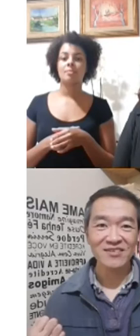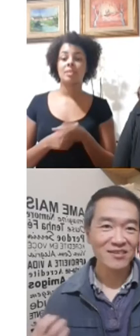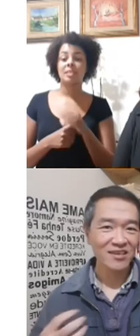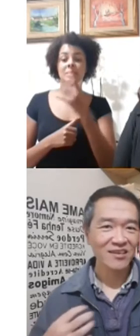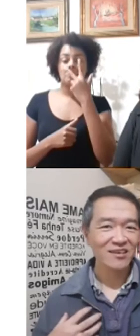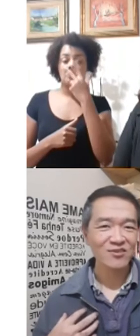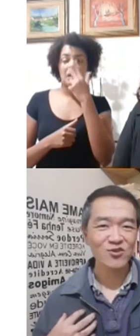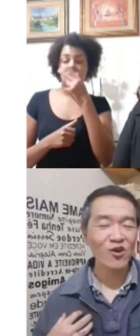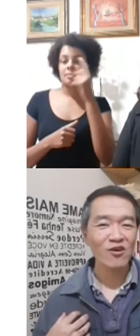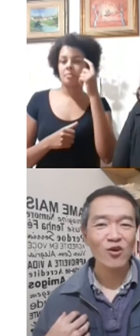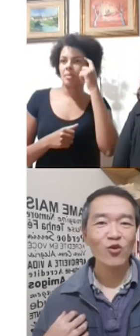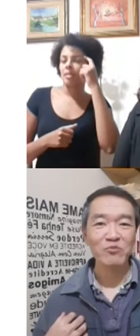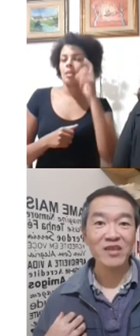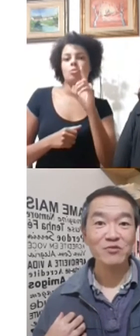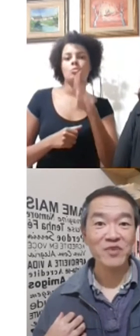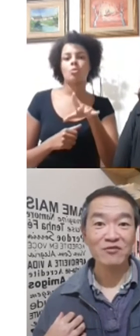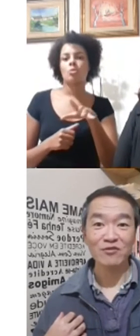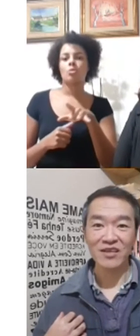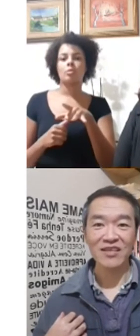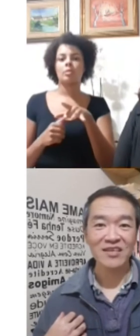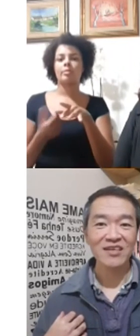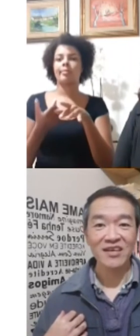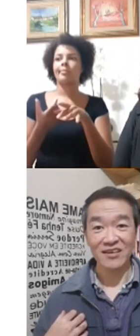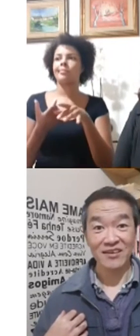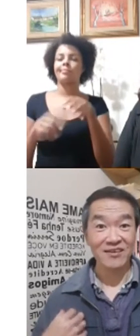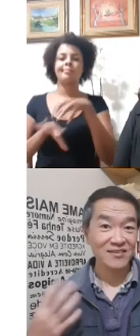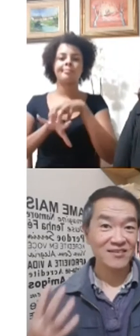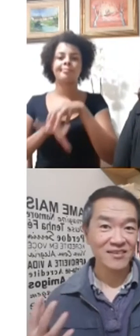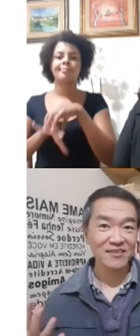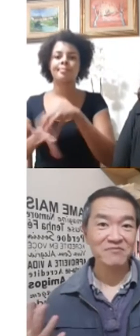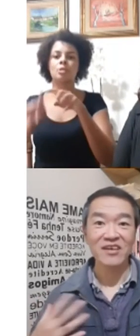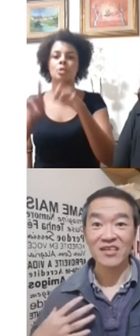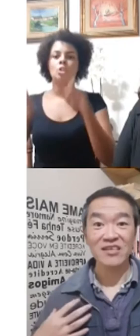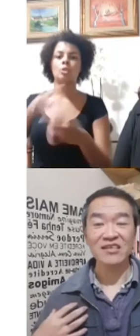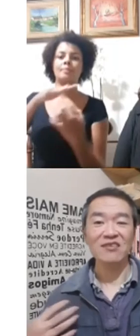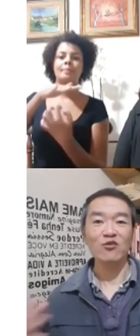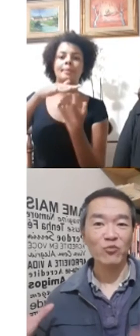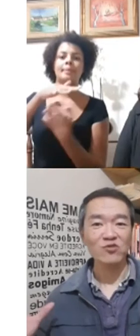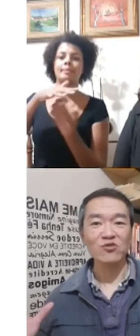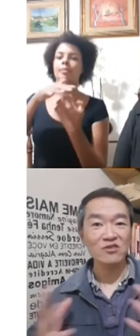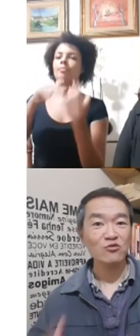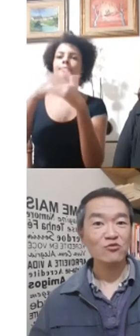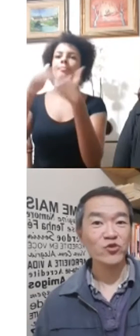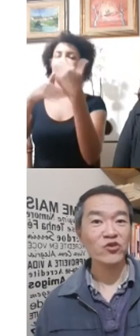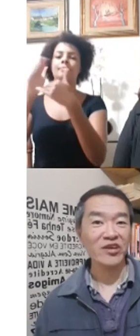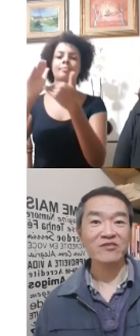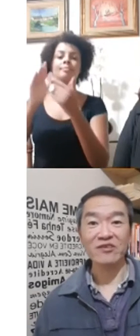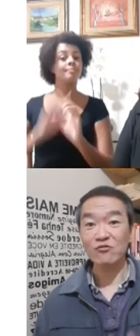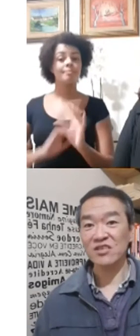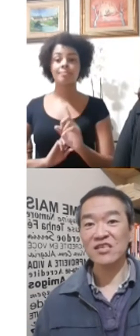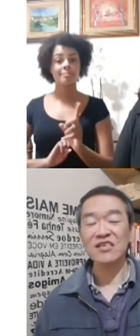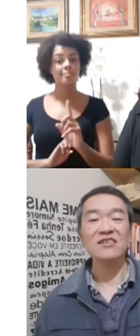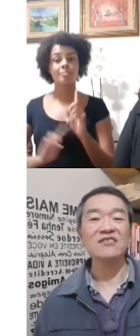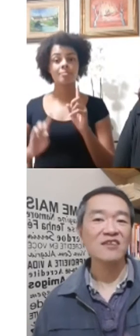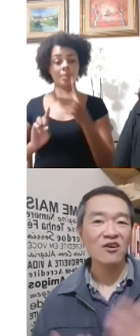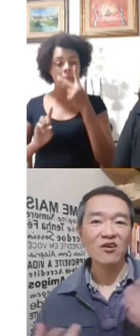egoísta, assim, de querer só o empreendimento dele crescer, né? O pessoal se juntou, né? Então